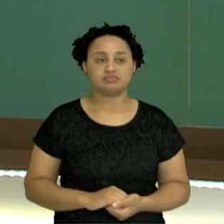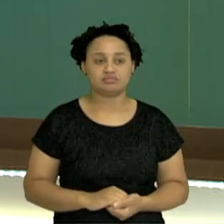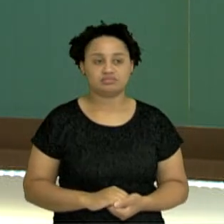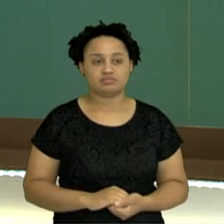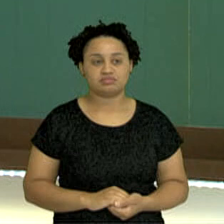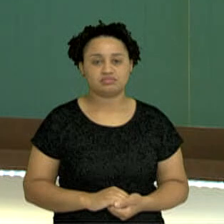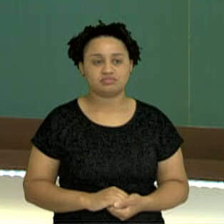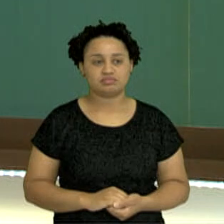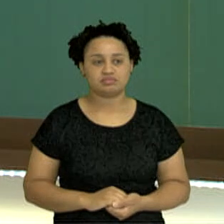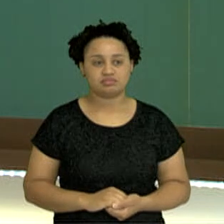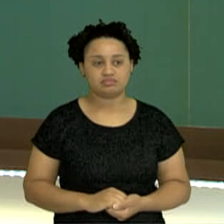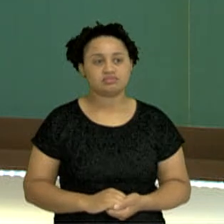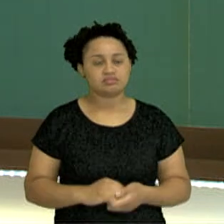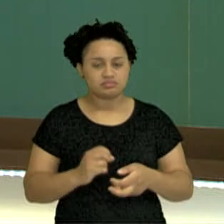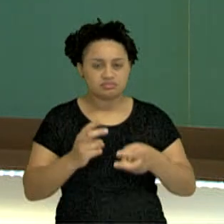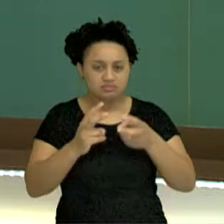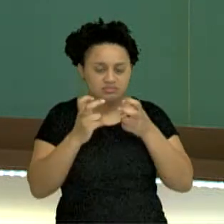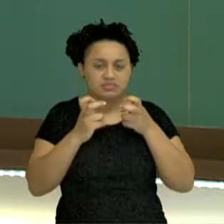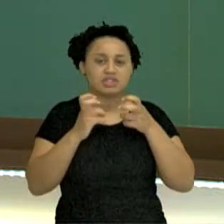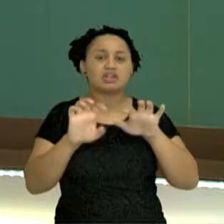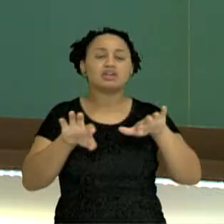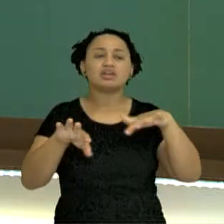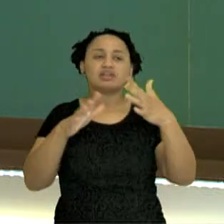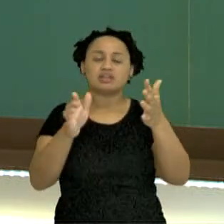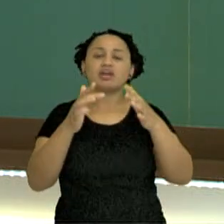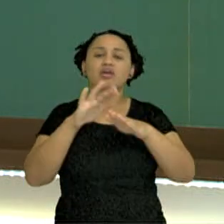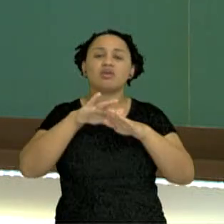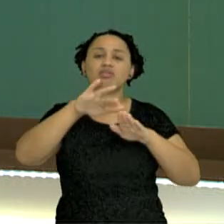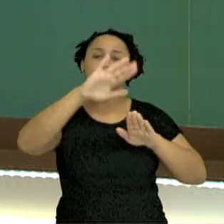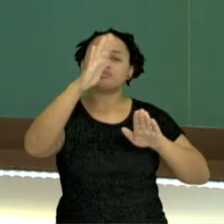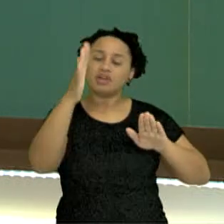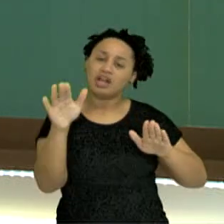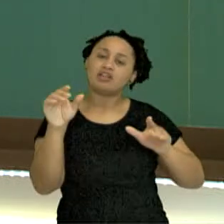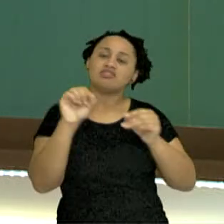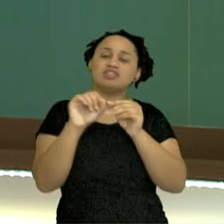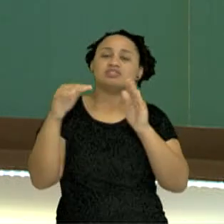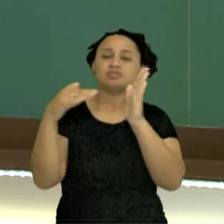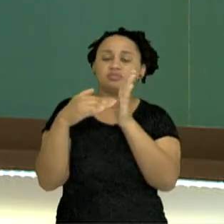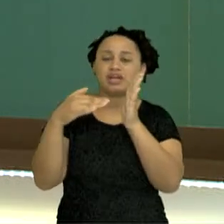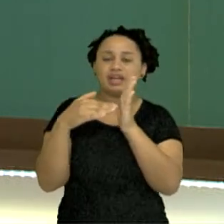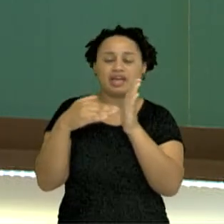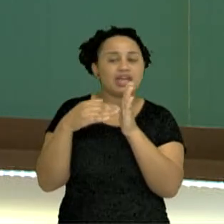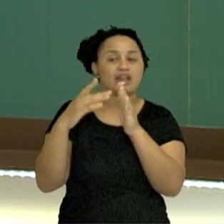barreira impedindo a umidade ou ainda impedindo que